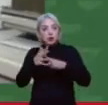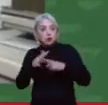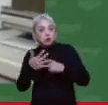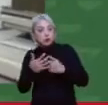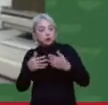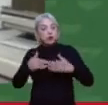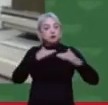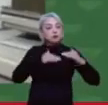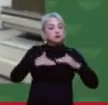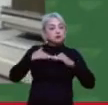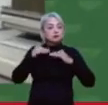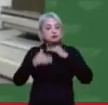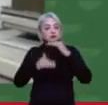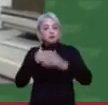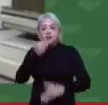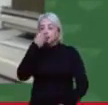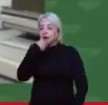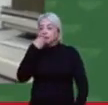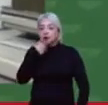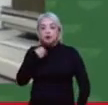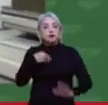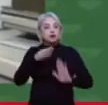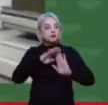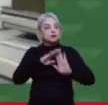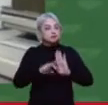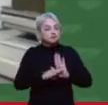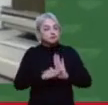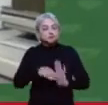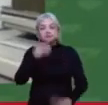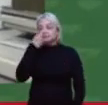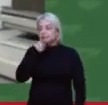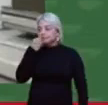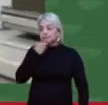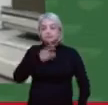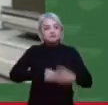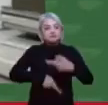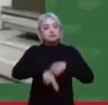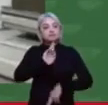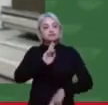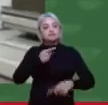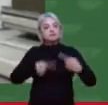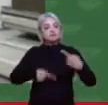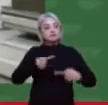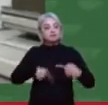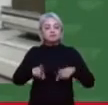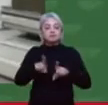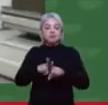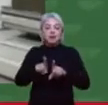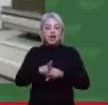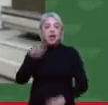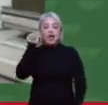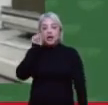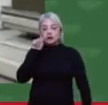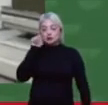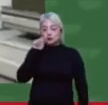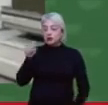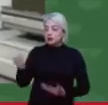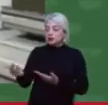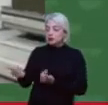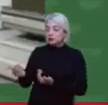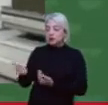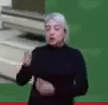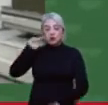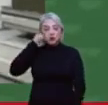processo democrático, enfraquece o programa e enfraquece a renovação da política também. As mulheres, os jovens,